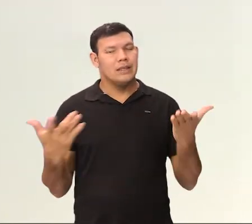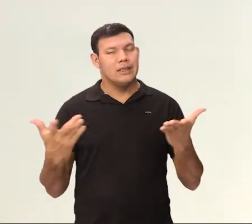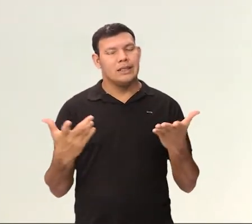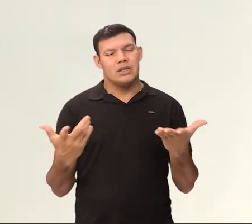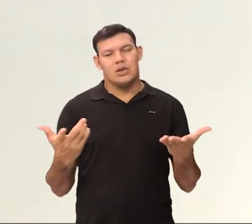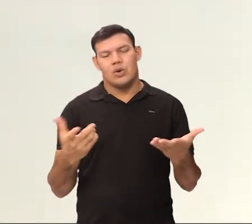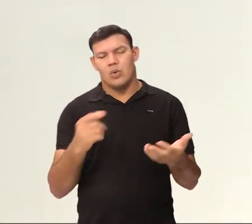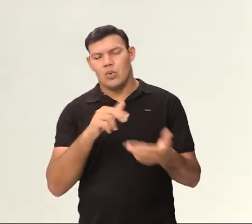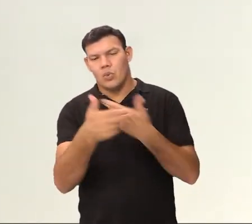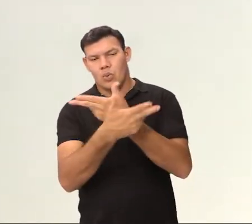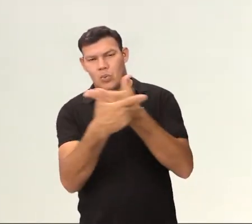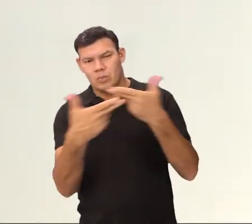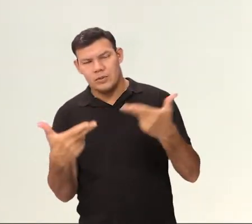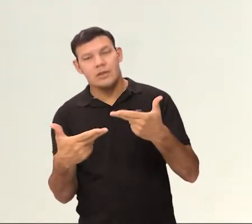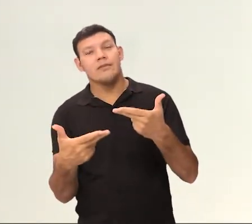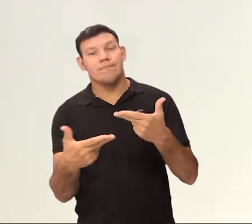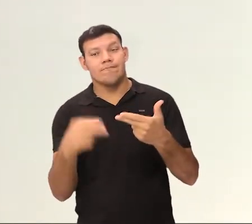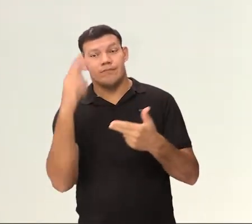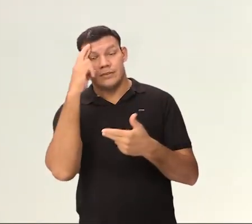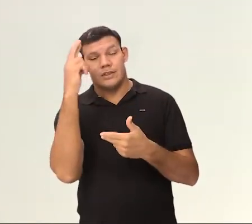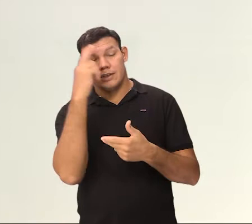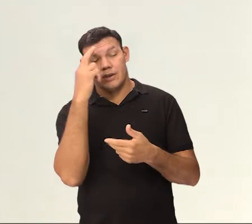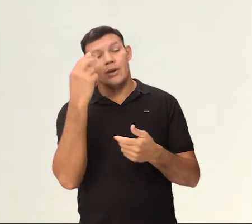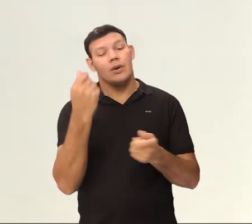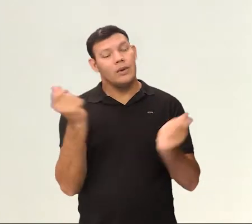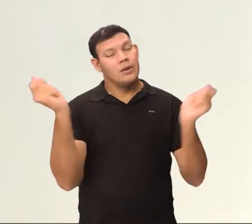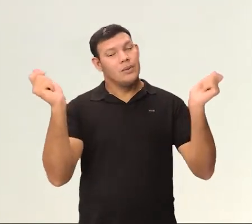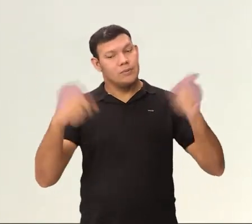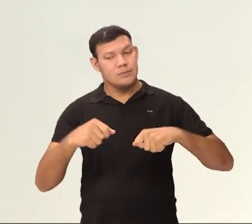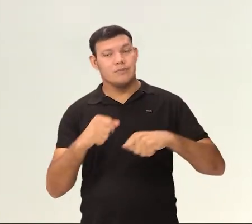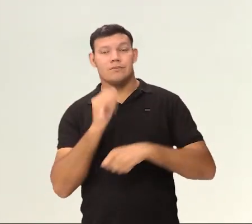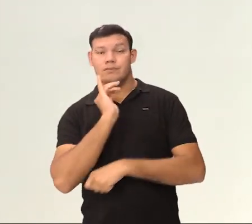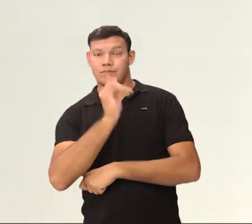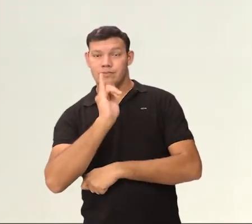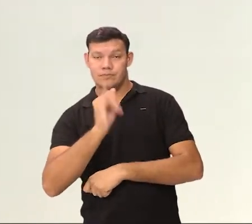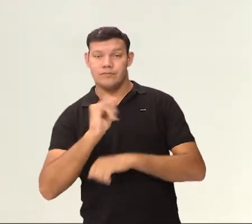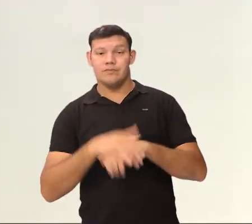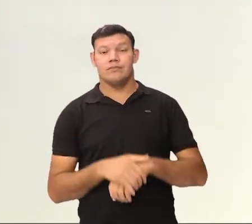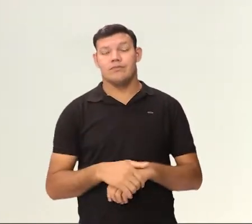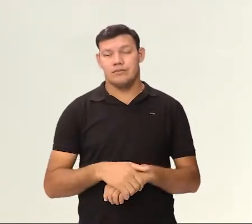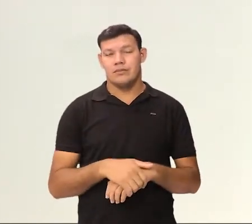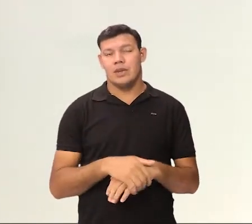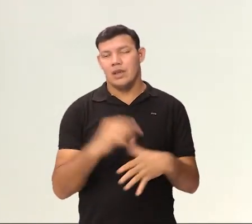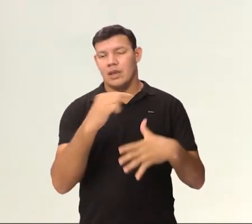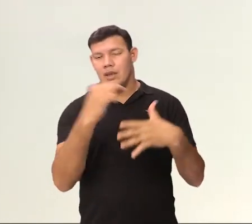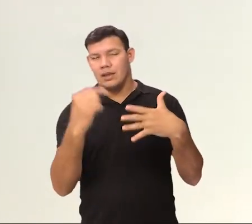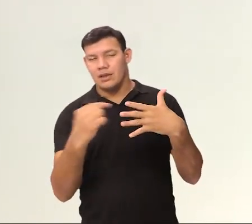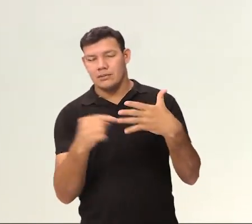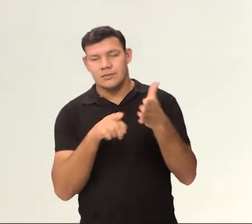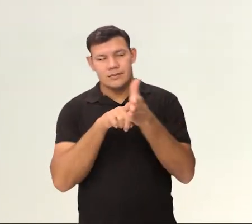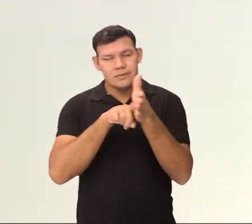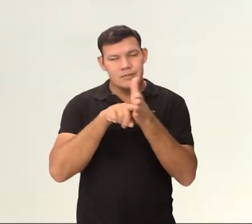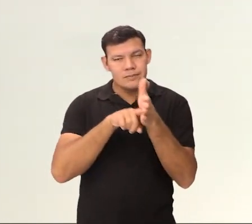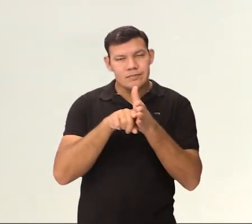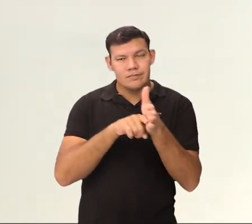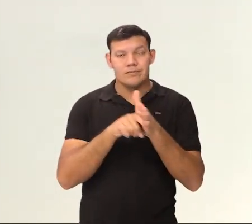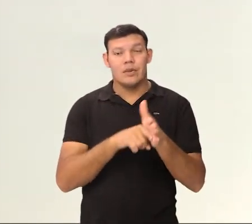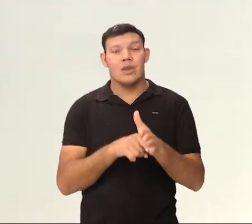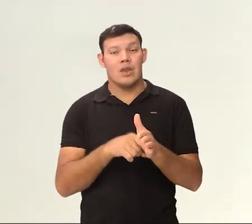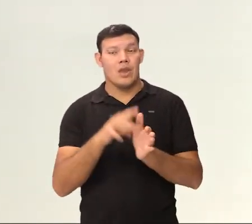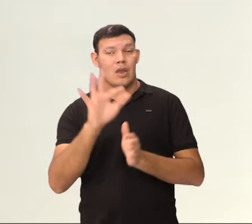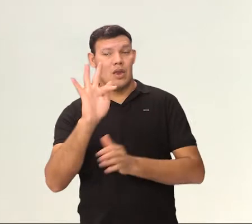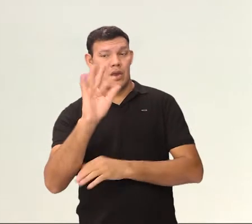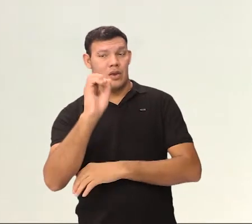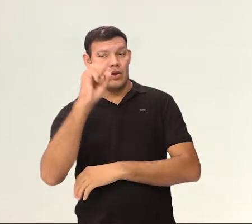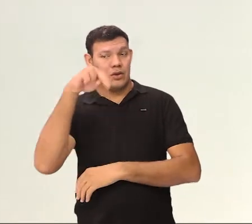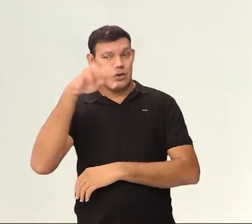vestígios onde a história passa a ser contada. Esses vestígios, que vão ser chamados de fontes históricas, que a gente vai ter